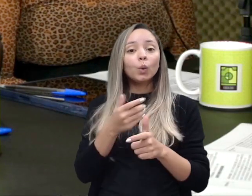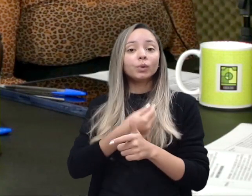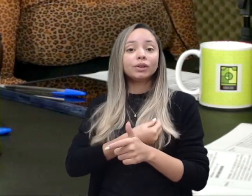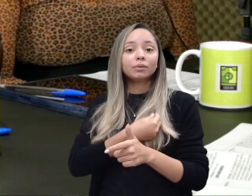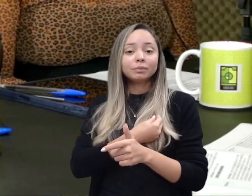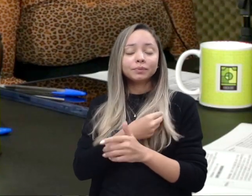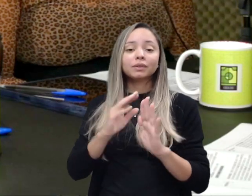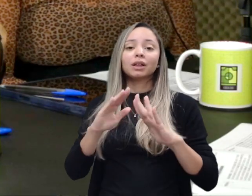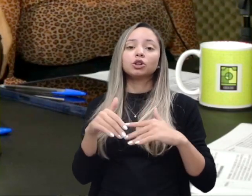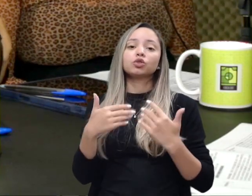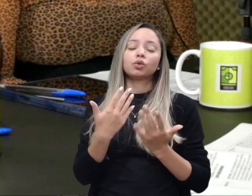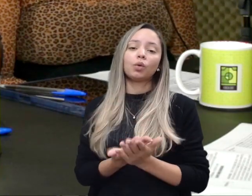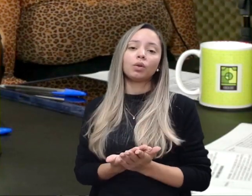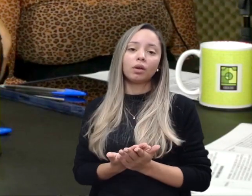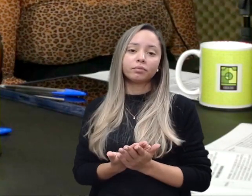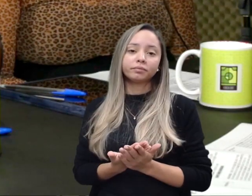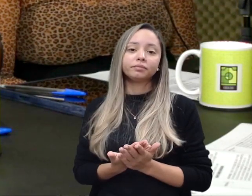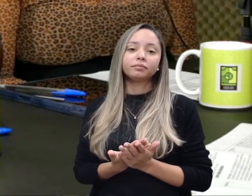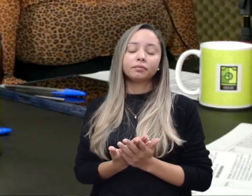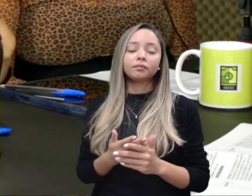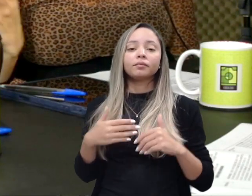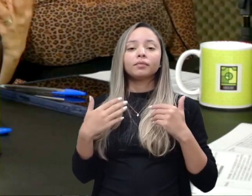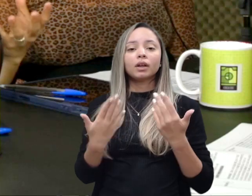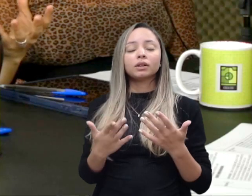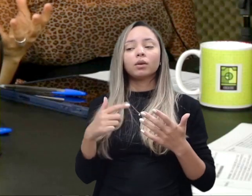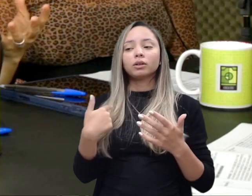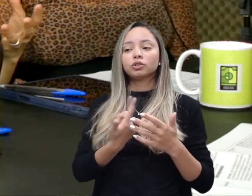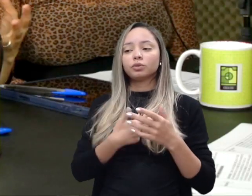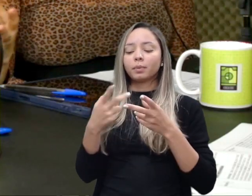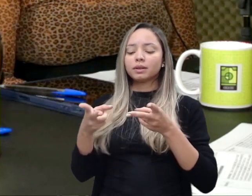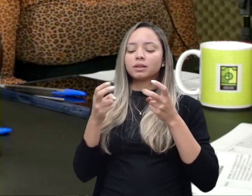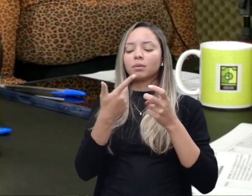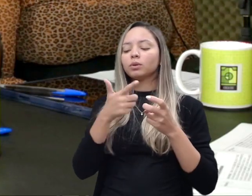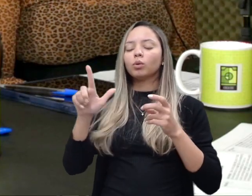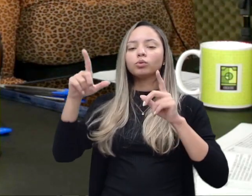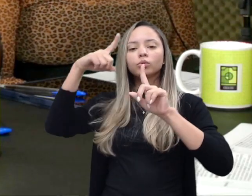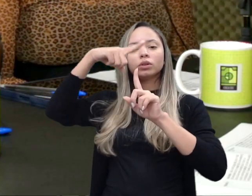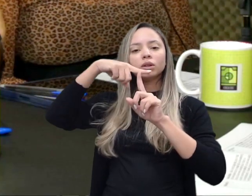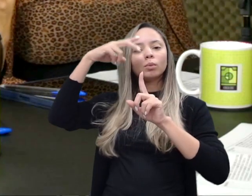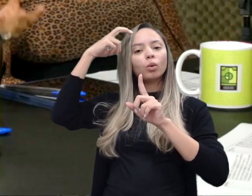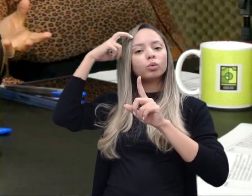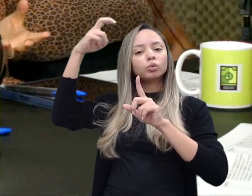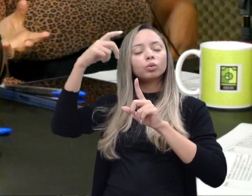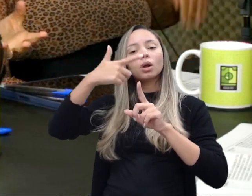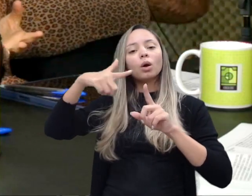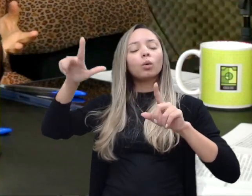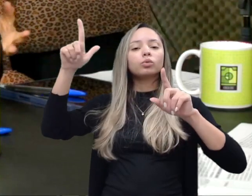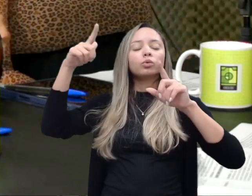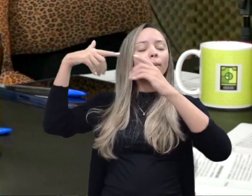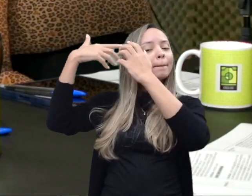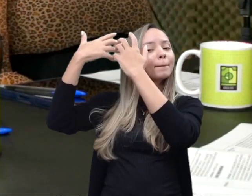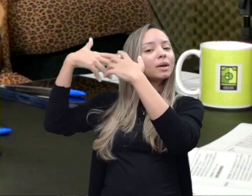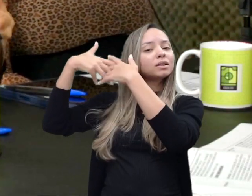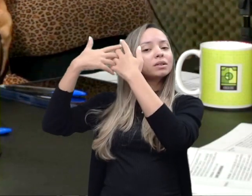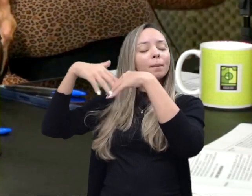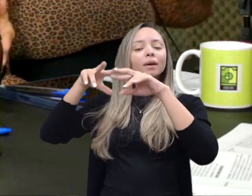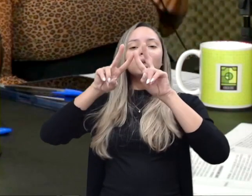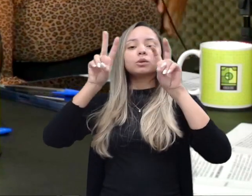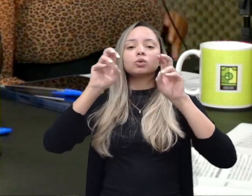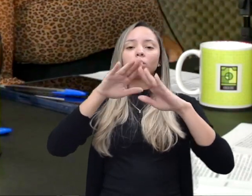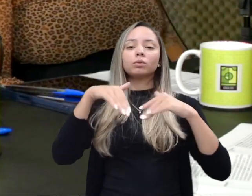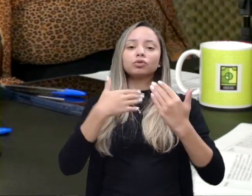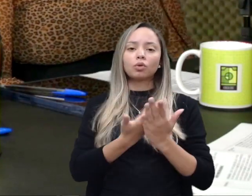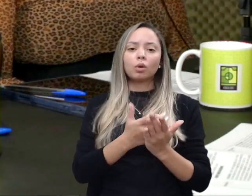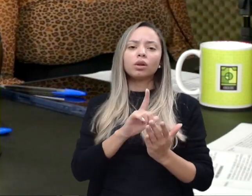gente vai criando uma outra cultura de escola, um outro pensamento sobre escola. A gente tem,